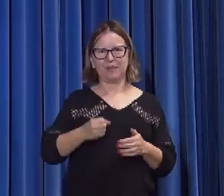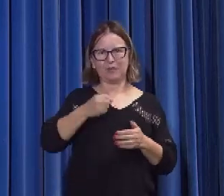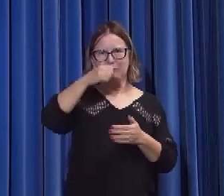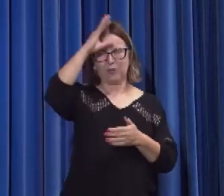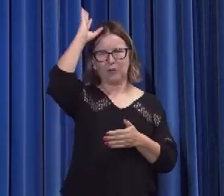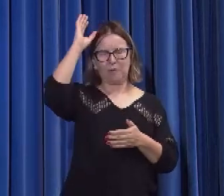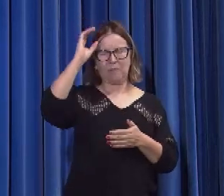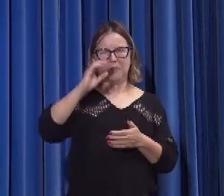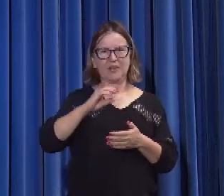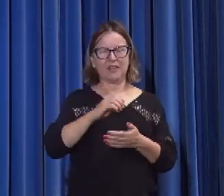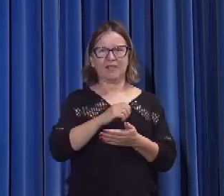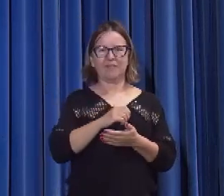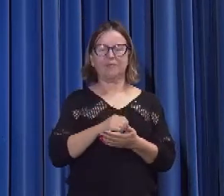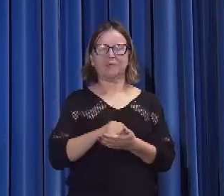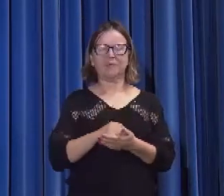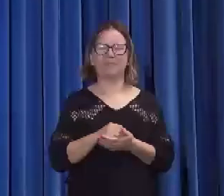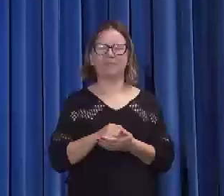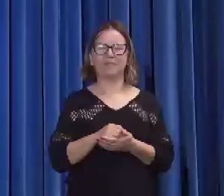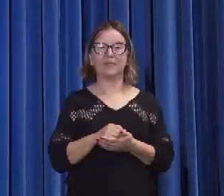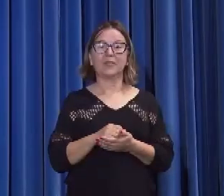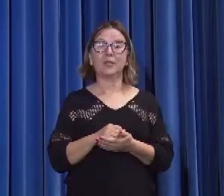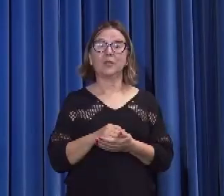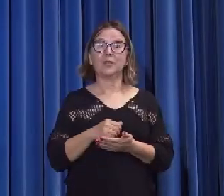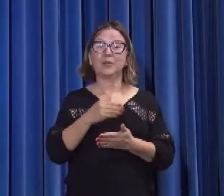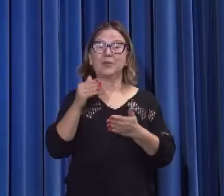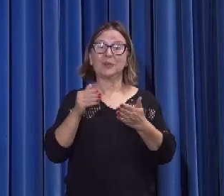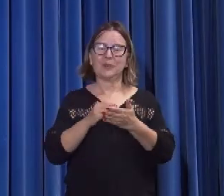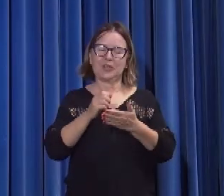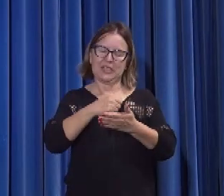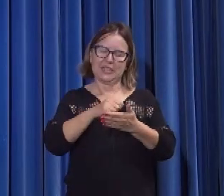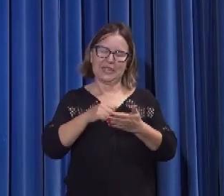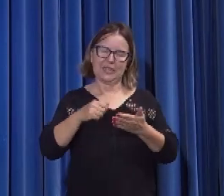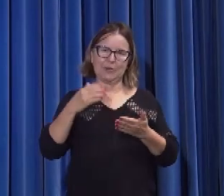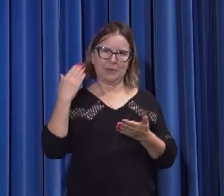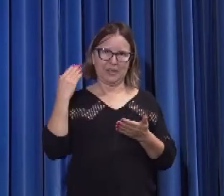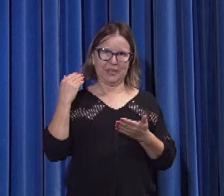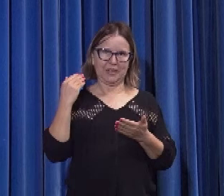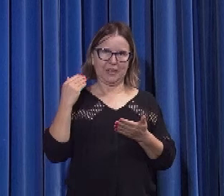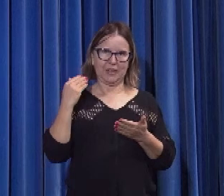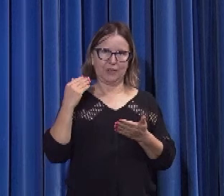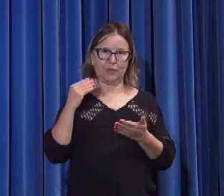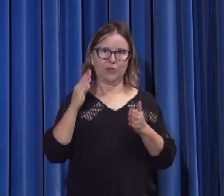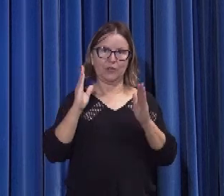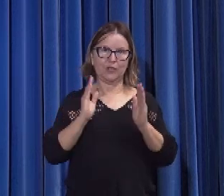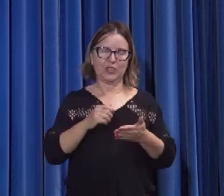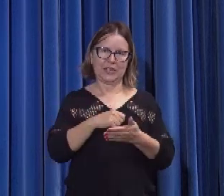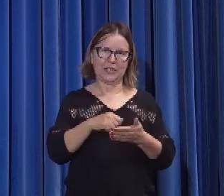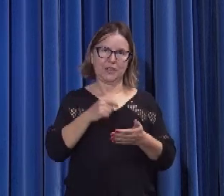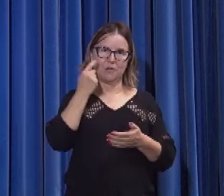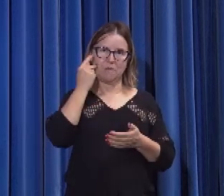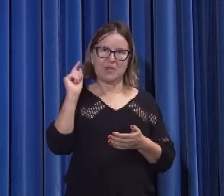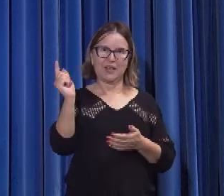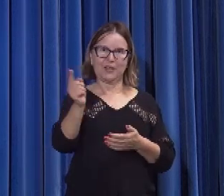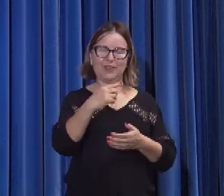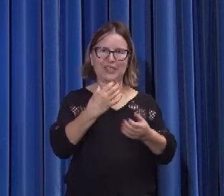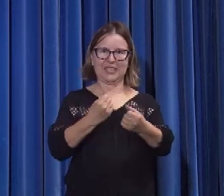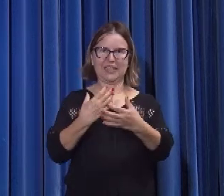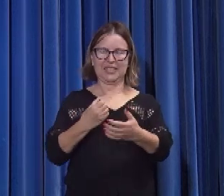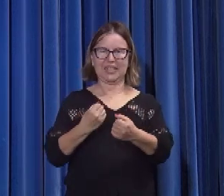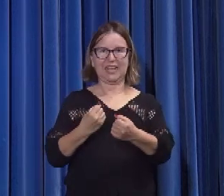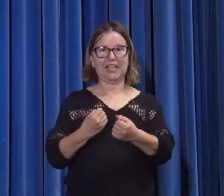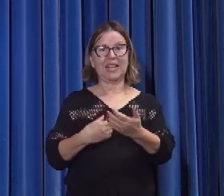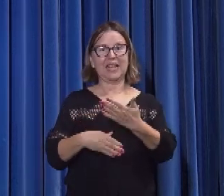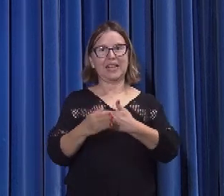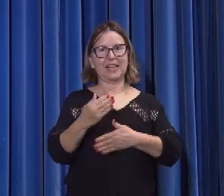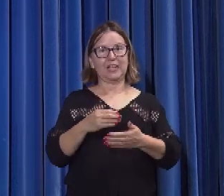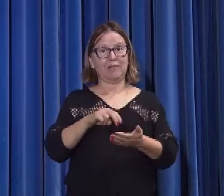tudo o que foi escrito no passado foi escrito para nos ensinar, de forma que, por meio da perseverança e do